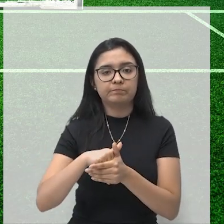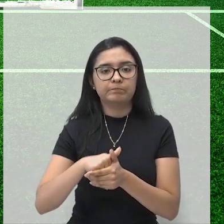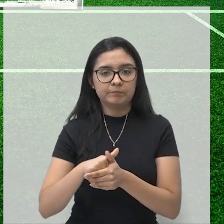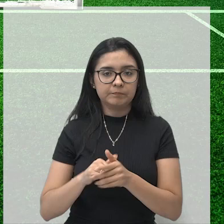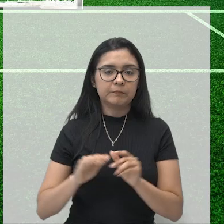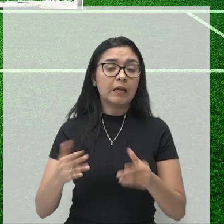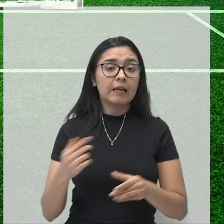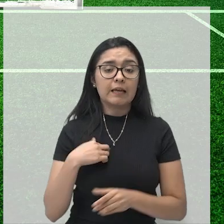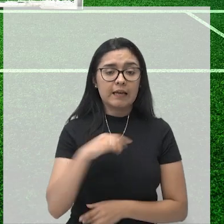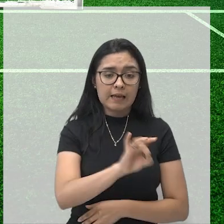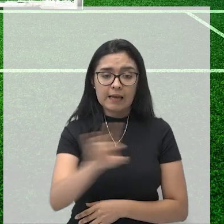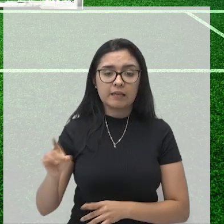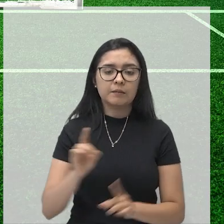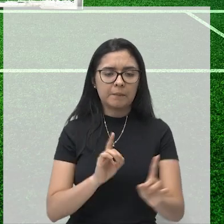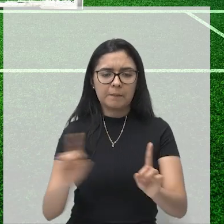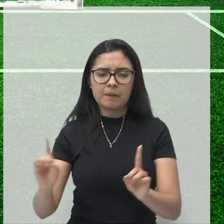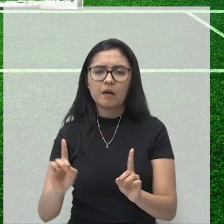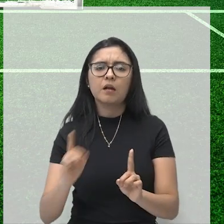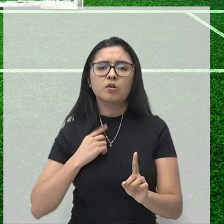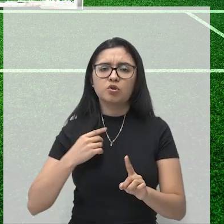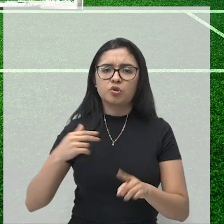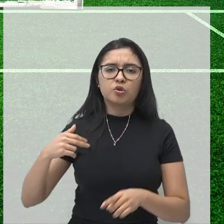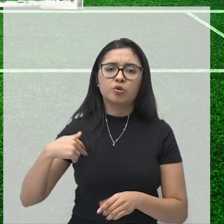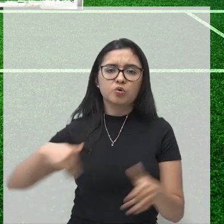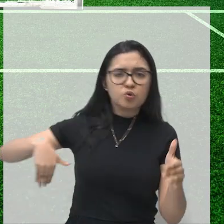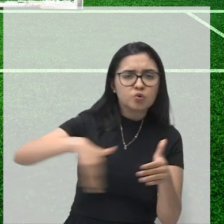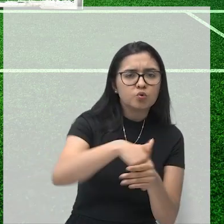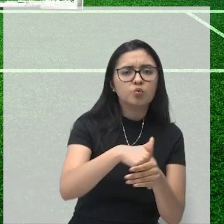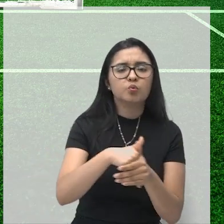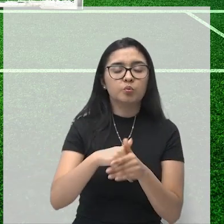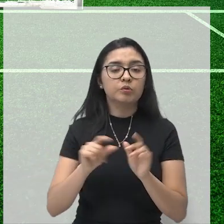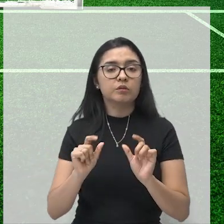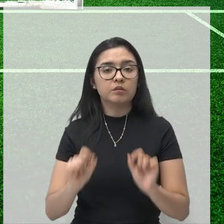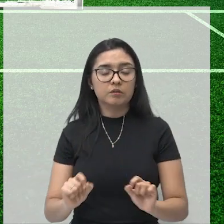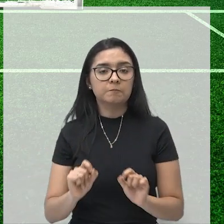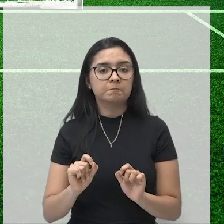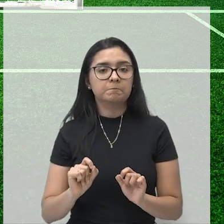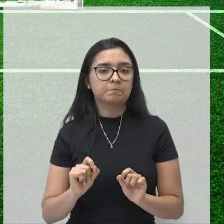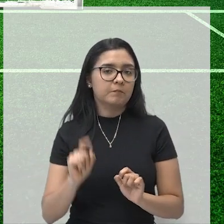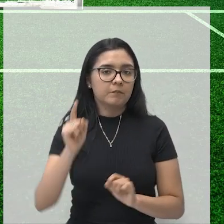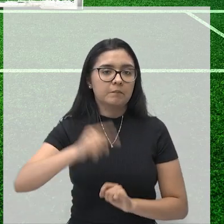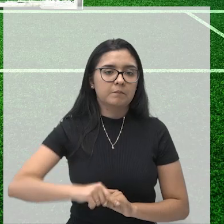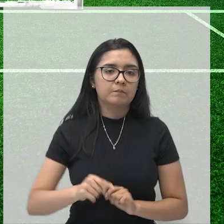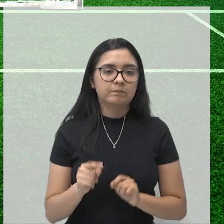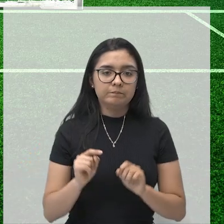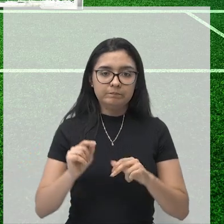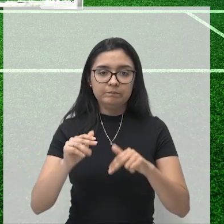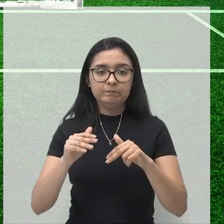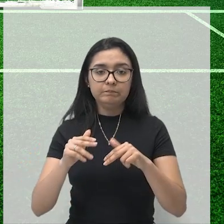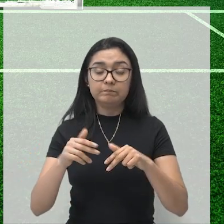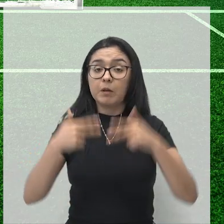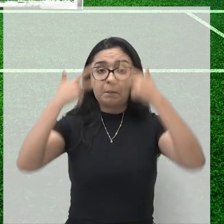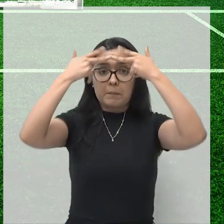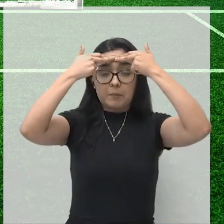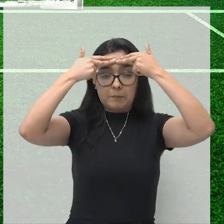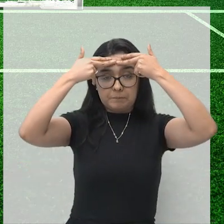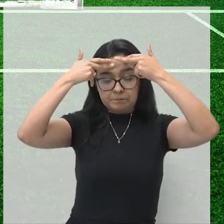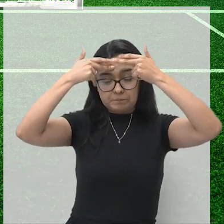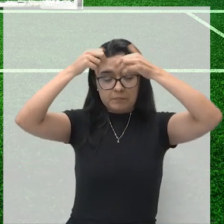ação das crianças, cada passe, chute, drible, é o resultado de uma série de eventos